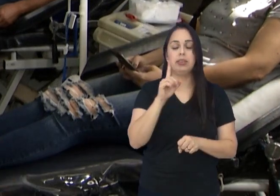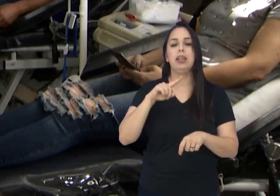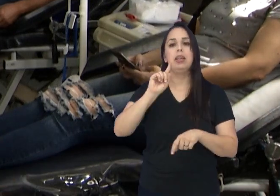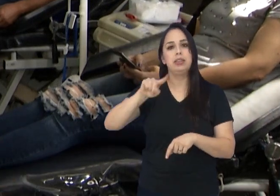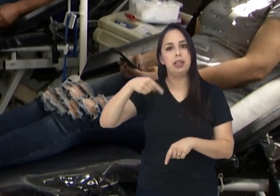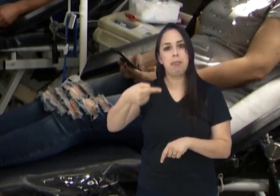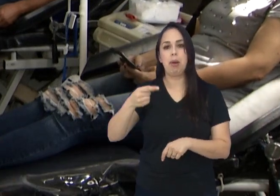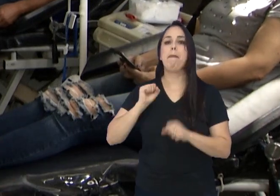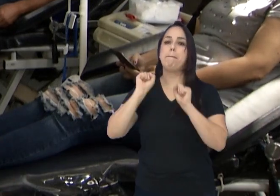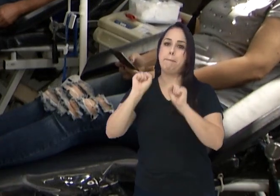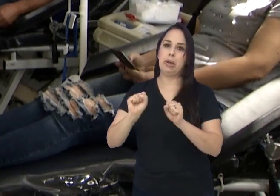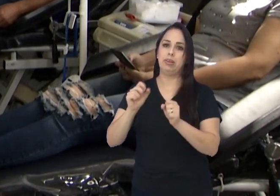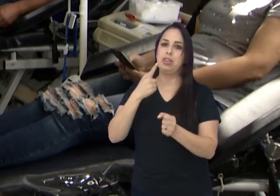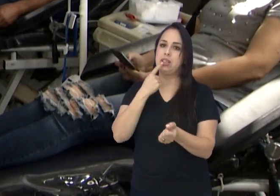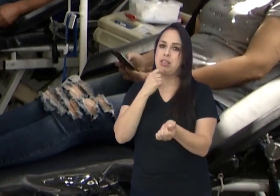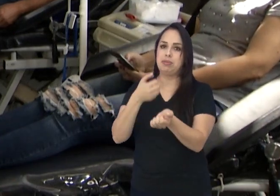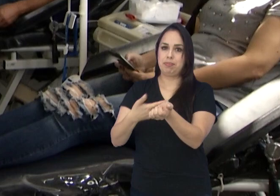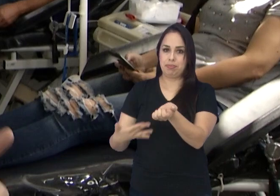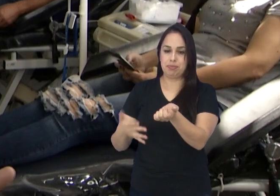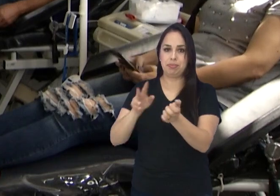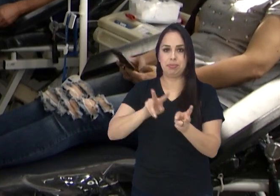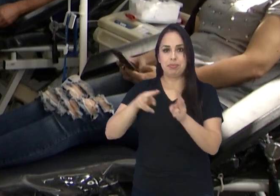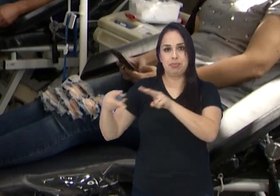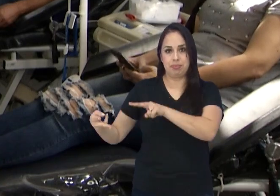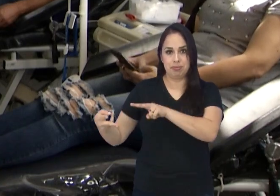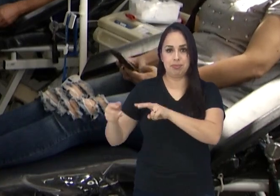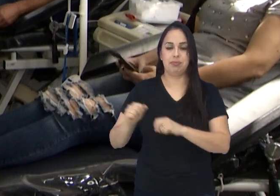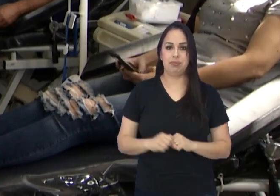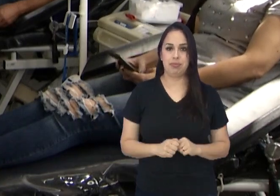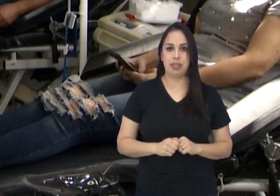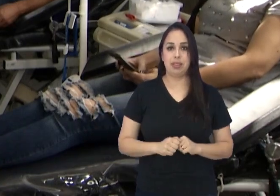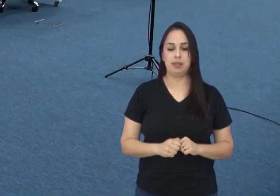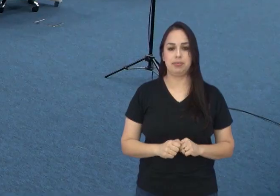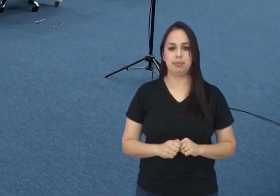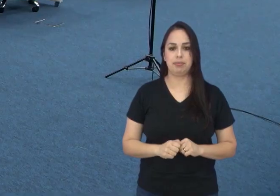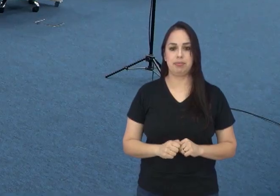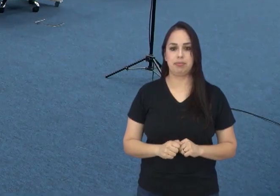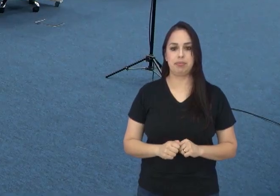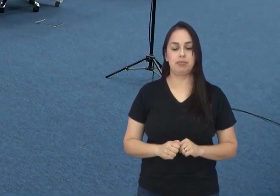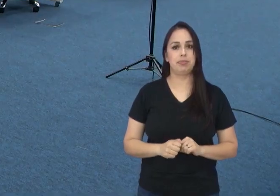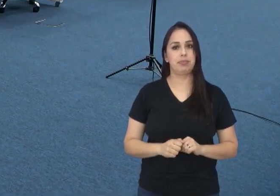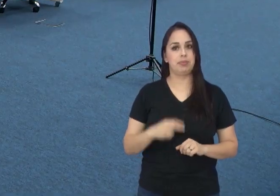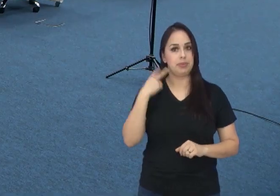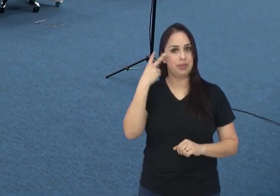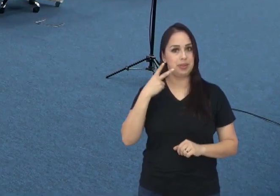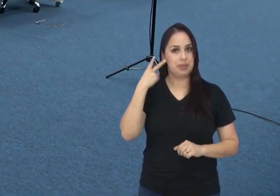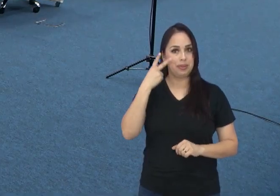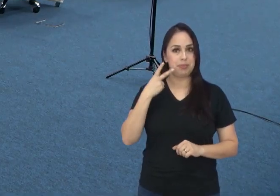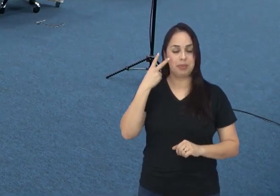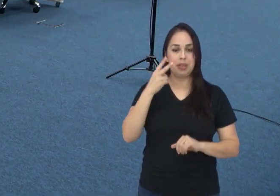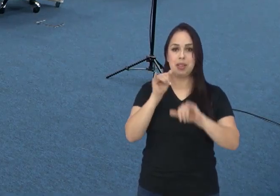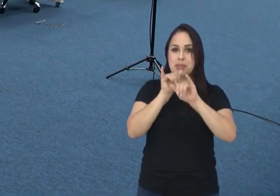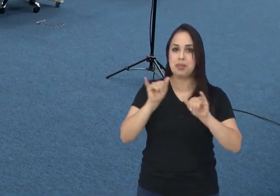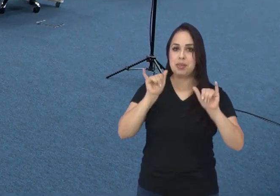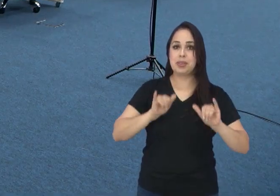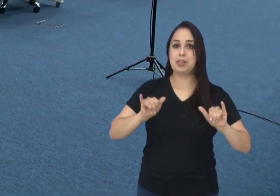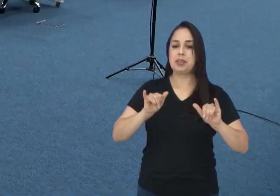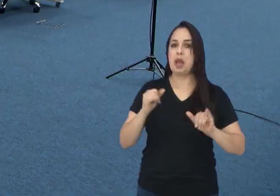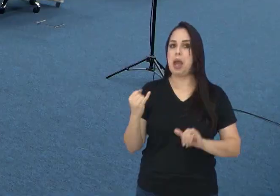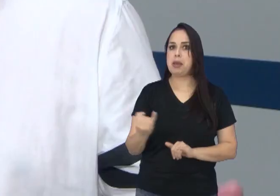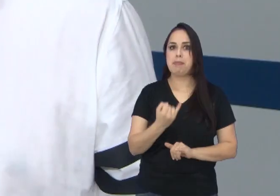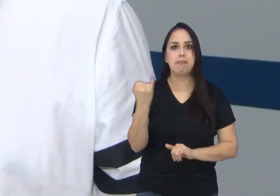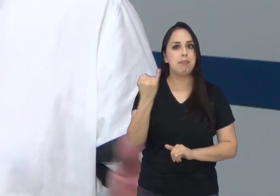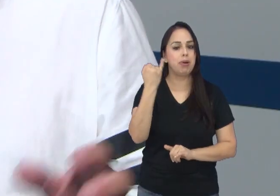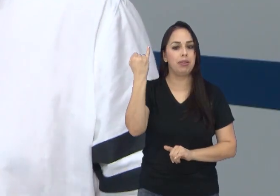cada dose, já as demais vacinas, 7 dias após cada dose. E os vereadores destacam a importância da doação de